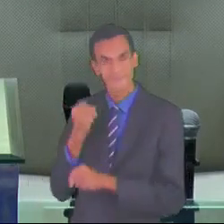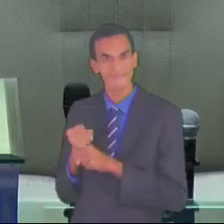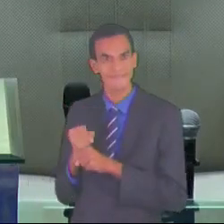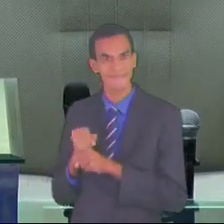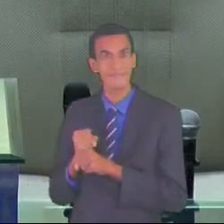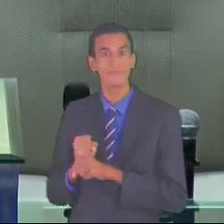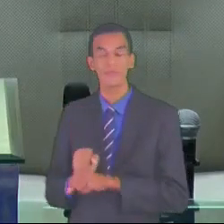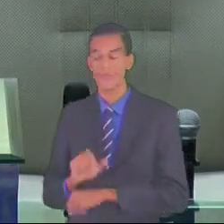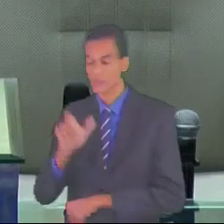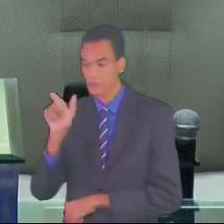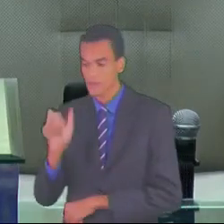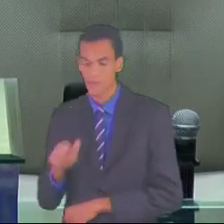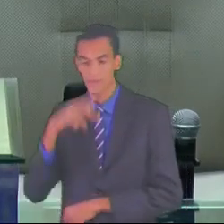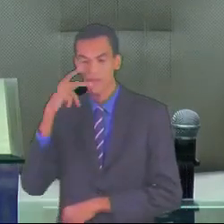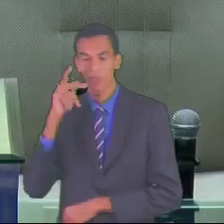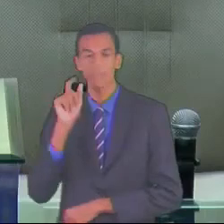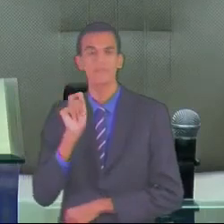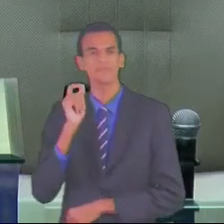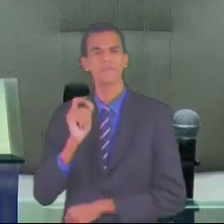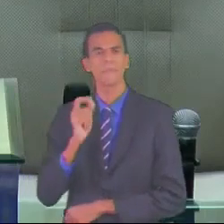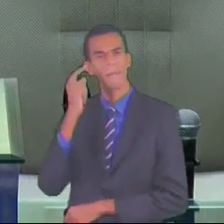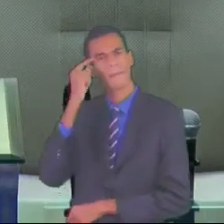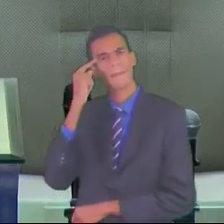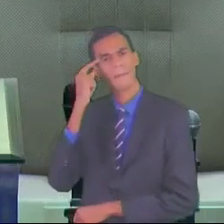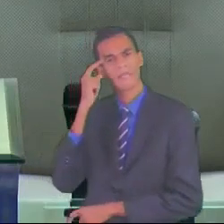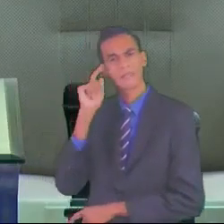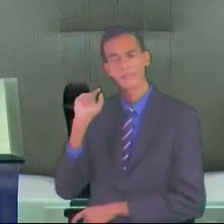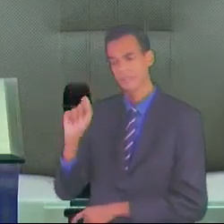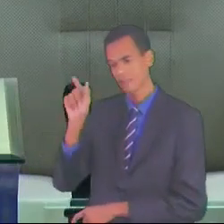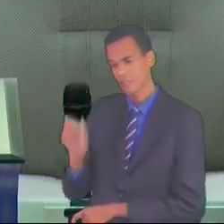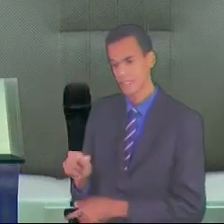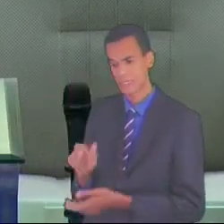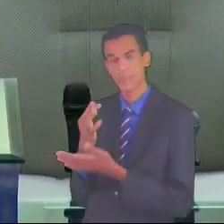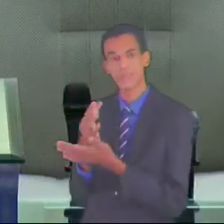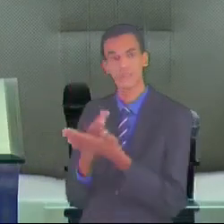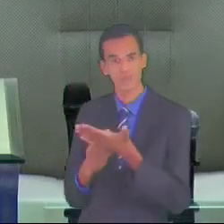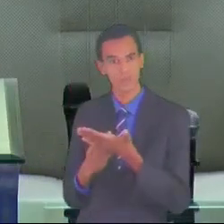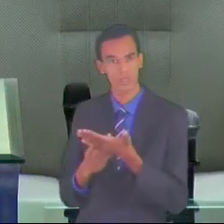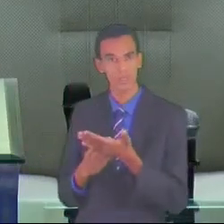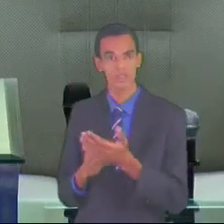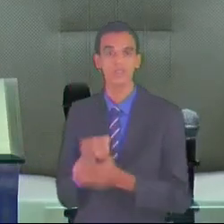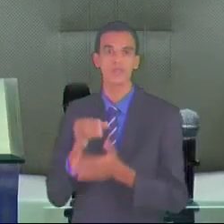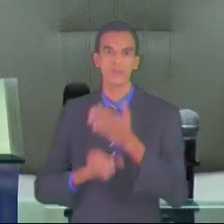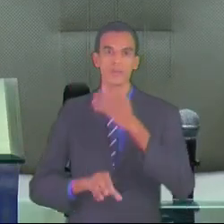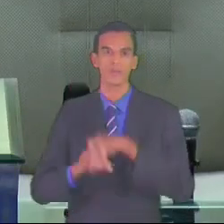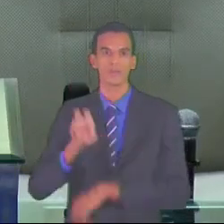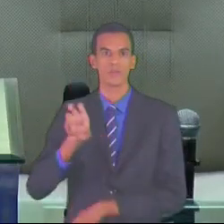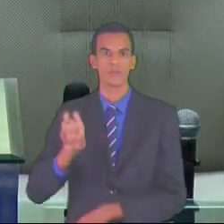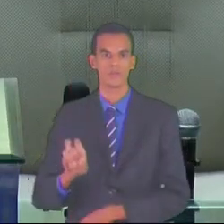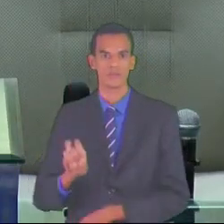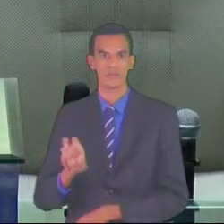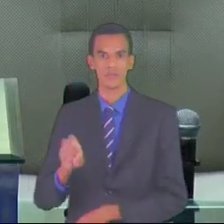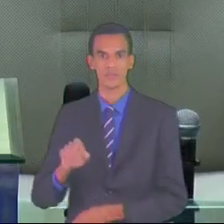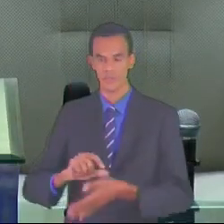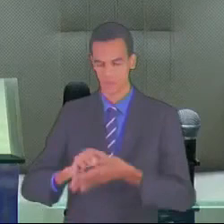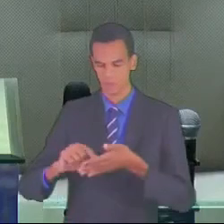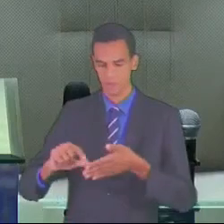Alguém vai dizer que existe uma analogia entre esse texto, do capítulo 5, versículo